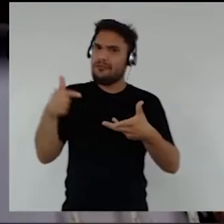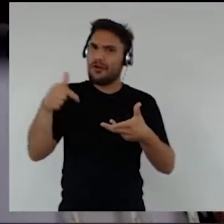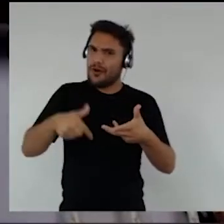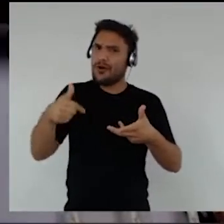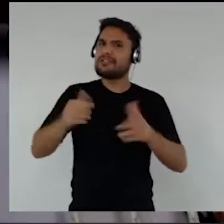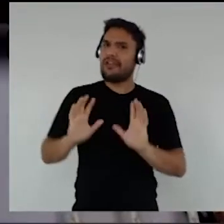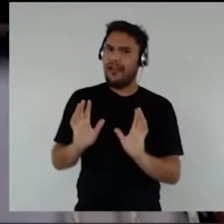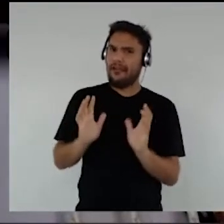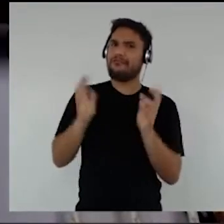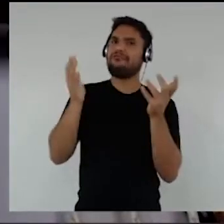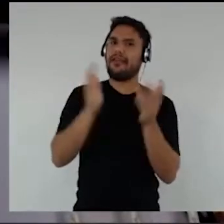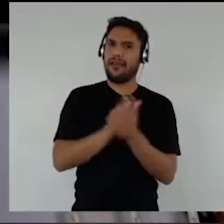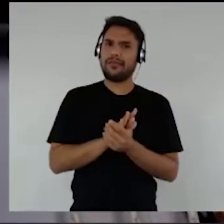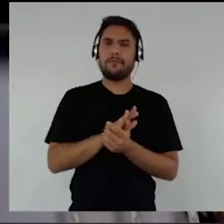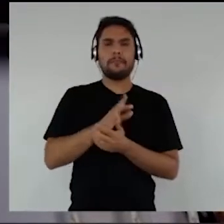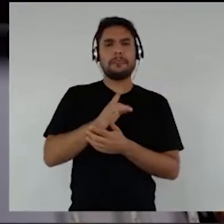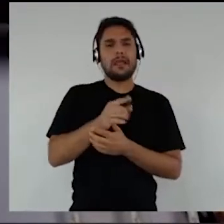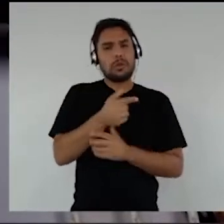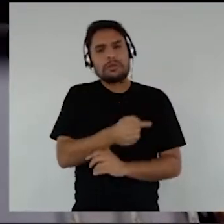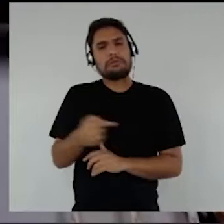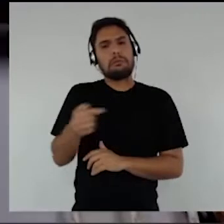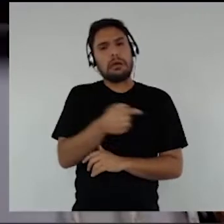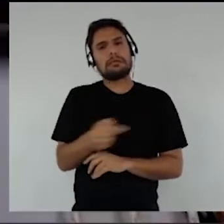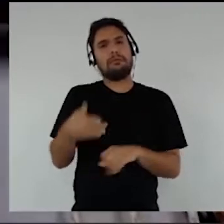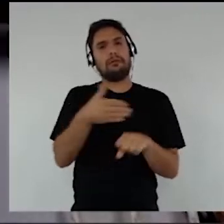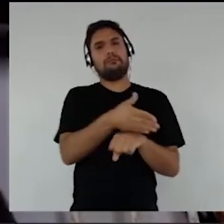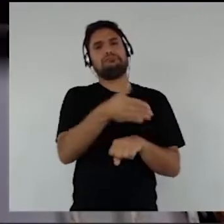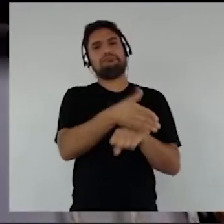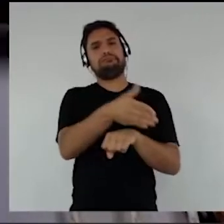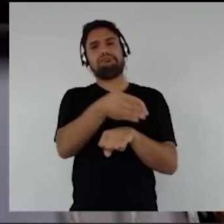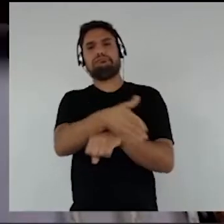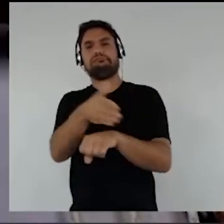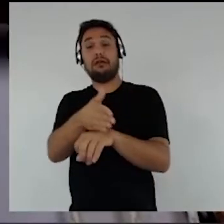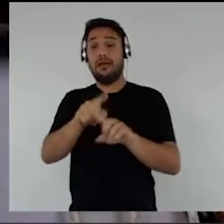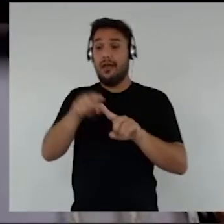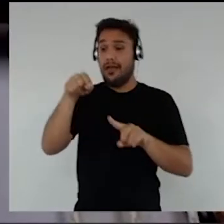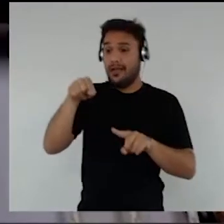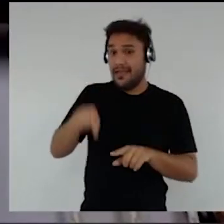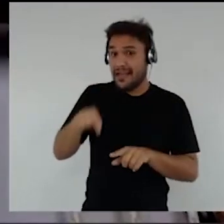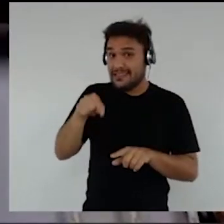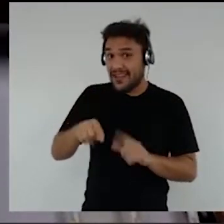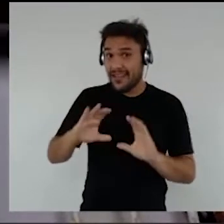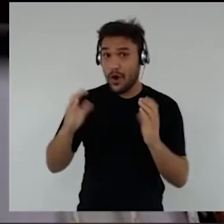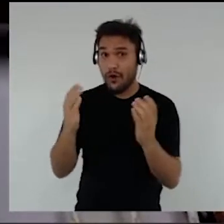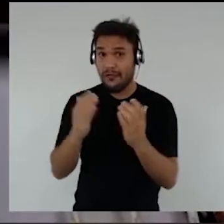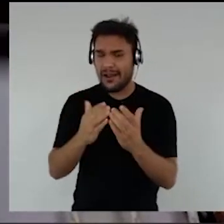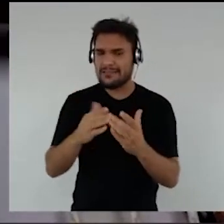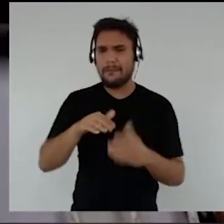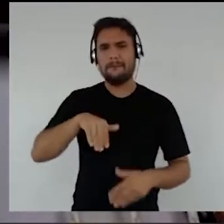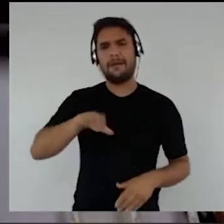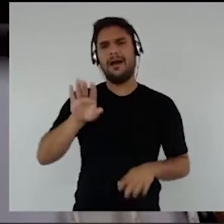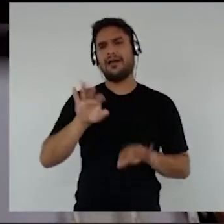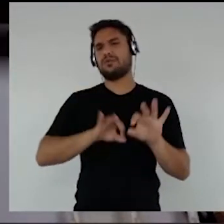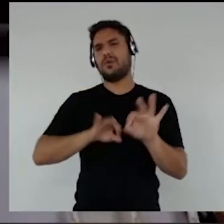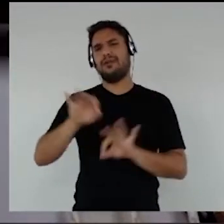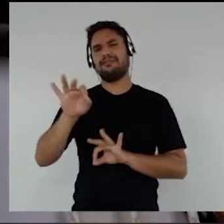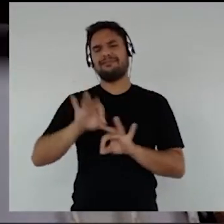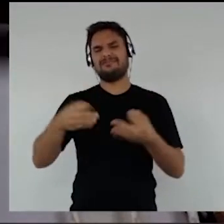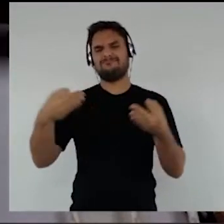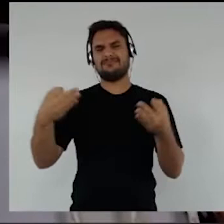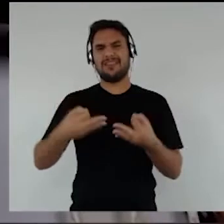participado de eventos online praticamente toda semana, e esse é, sem dúvida, disparado, o mais bem organizado, né? Vocês nos